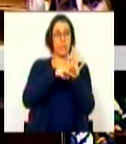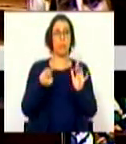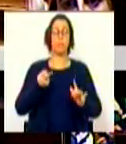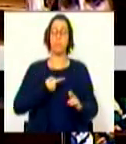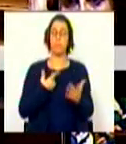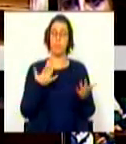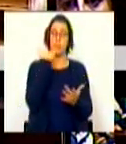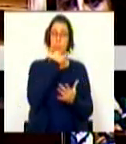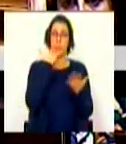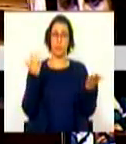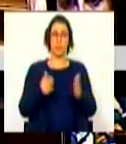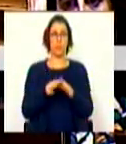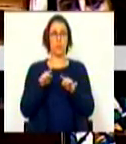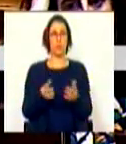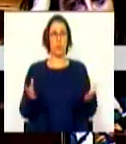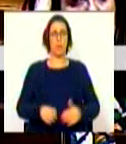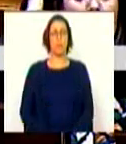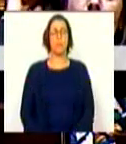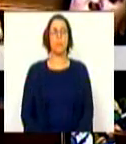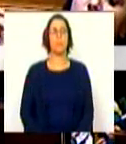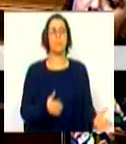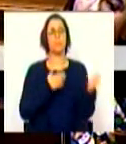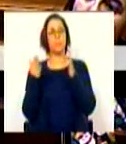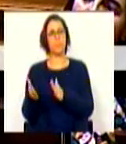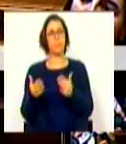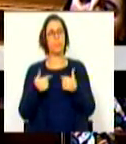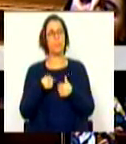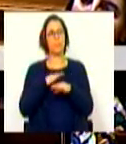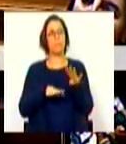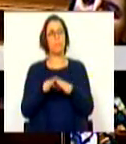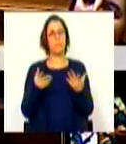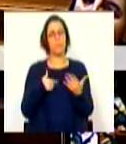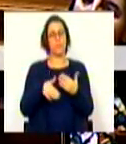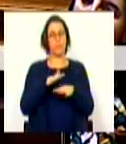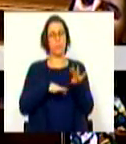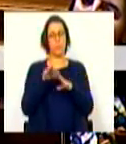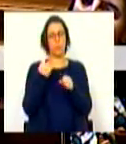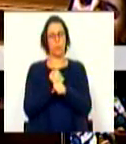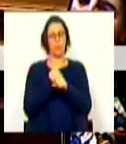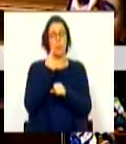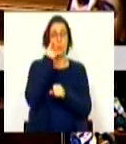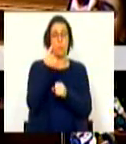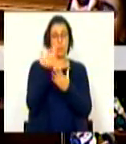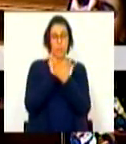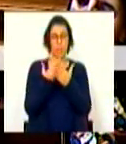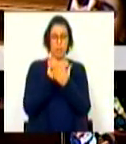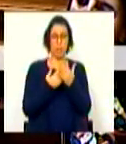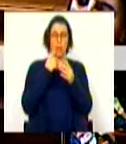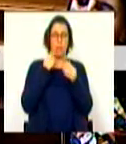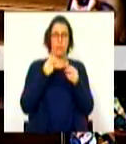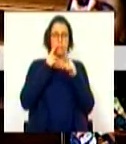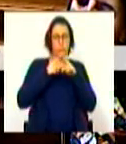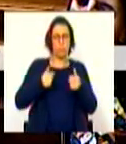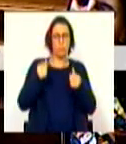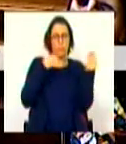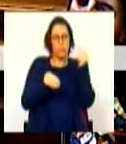estar felizes com isso. E, por outro lado, estamos a fazer e vamos fazer um trabalho de especialidade apurado,